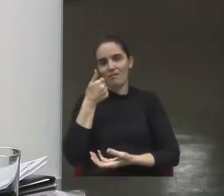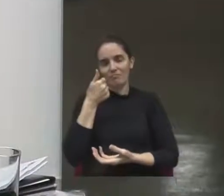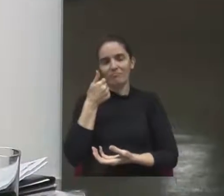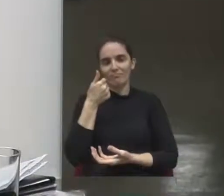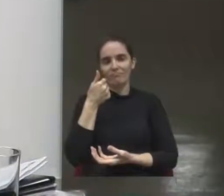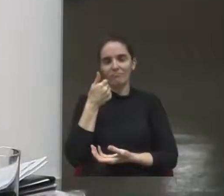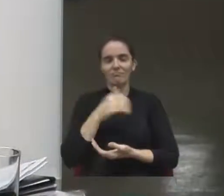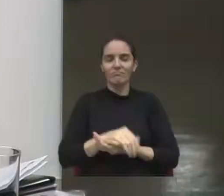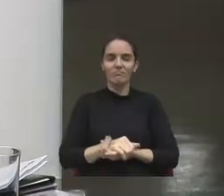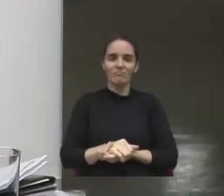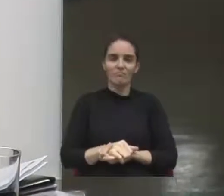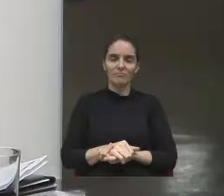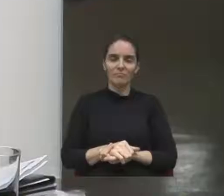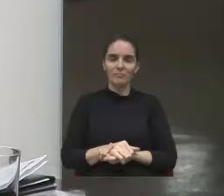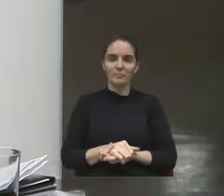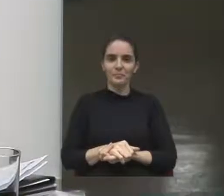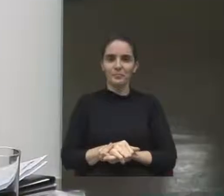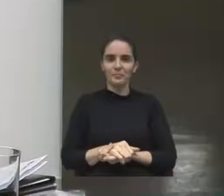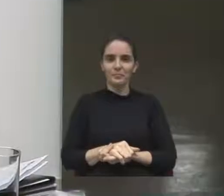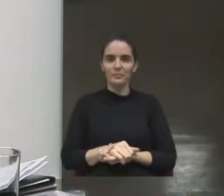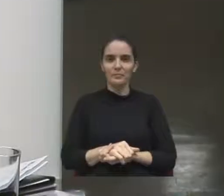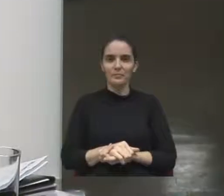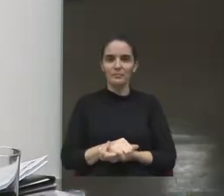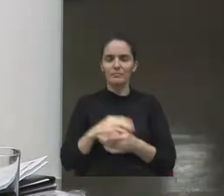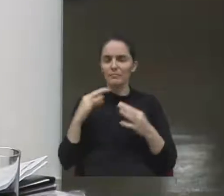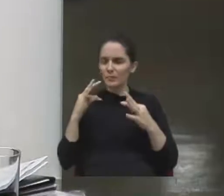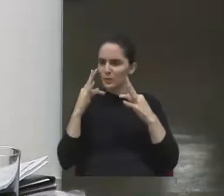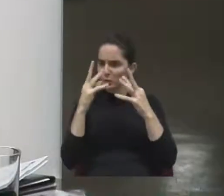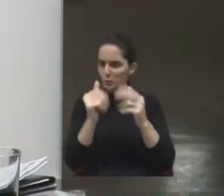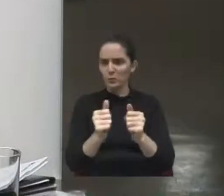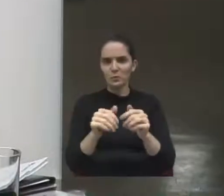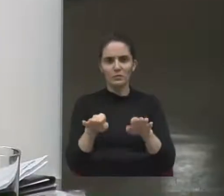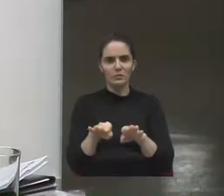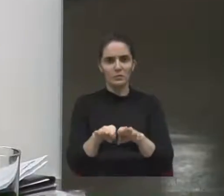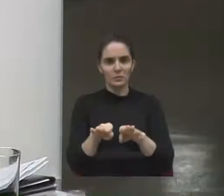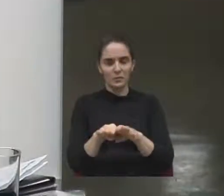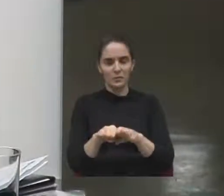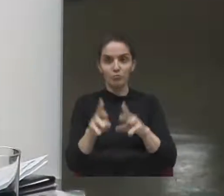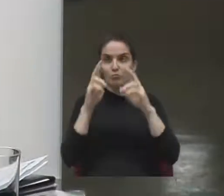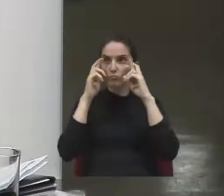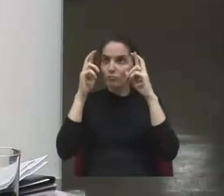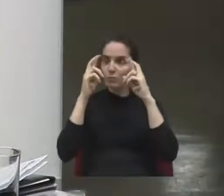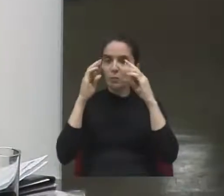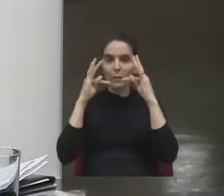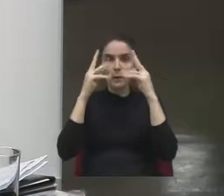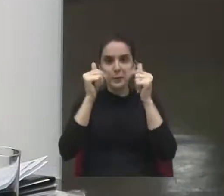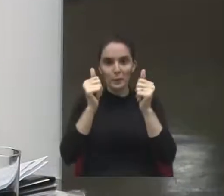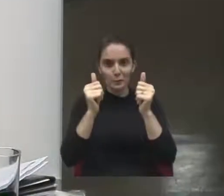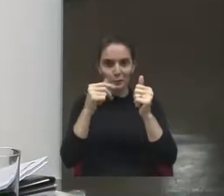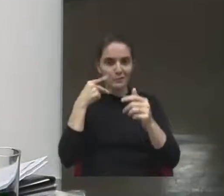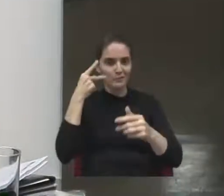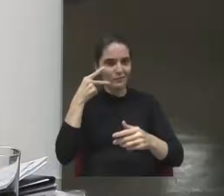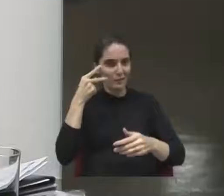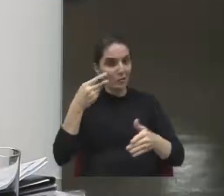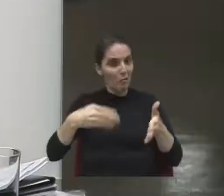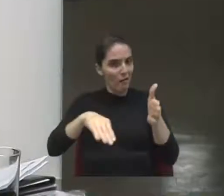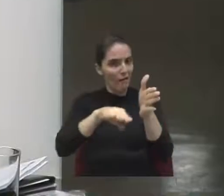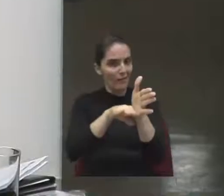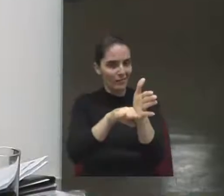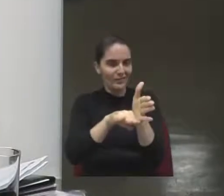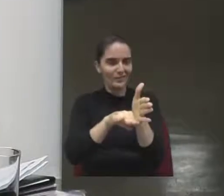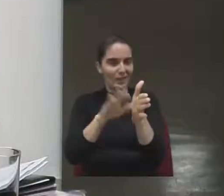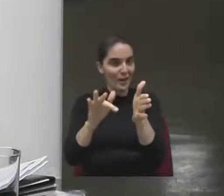fase da vida, mas como para todos nós, que espero que consigamos chegar lá e ter um